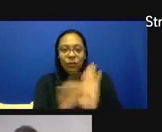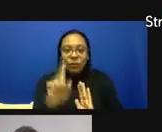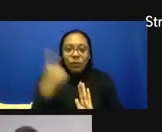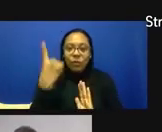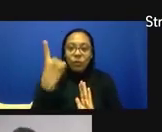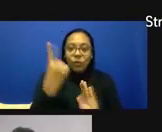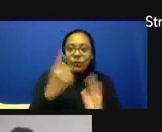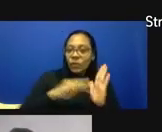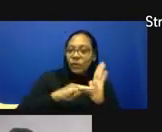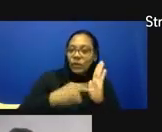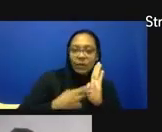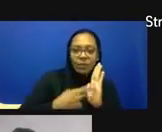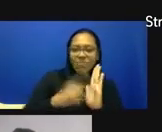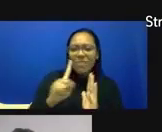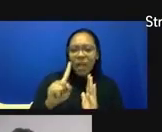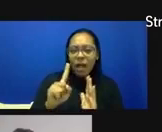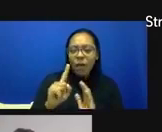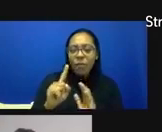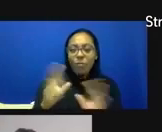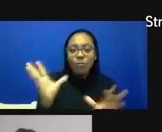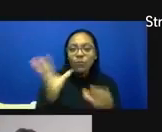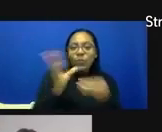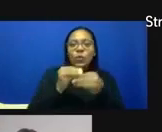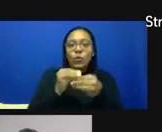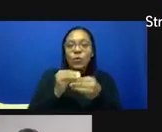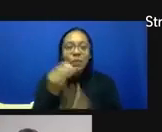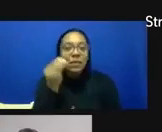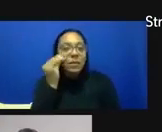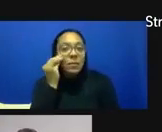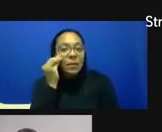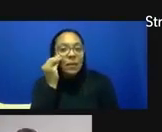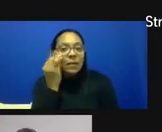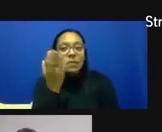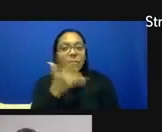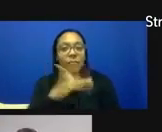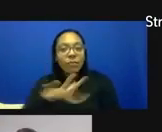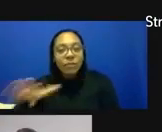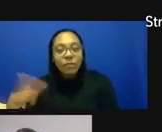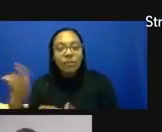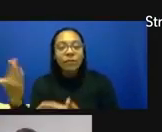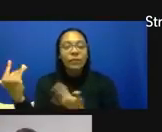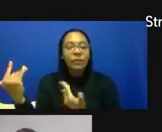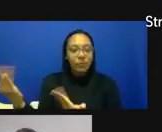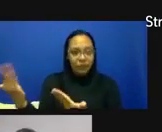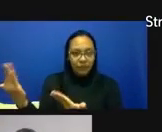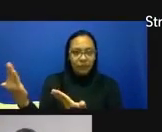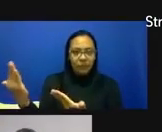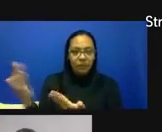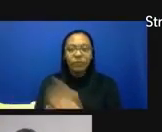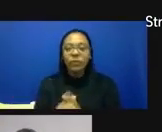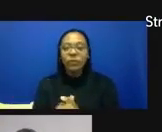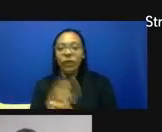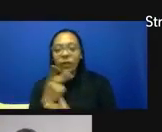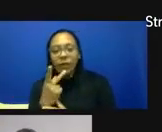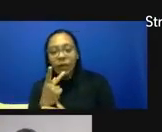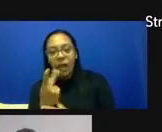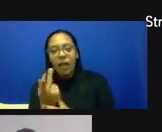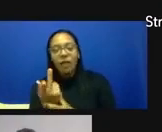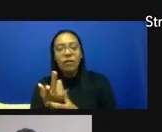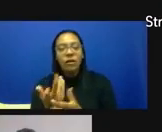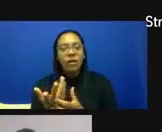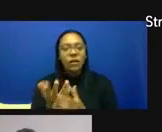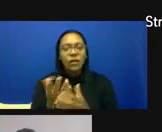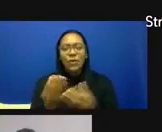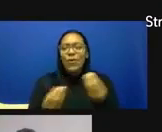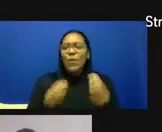as experiências, né, das crianças e dos adolescentes. E a gente falava sobre essa ideia do consentimento, sobre essa lacuna